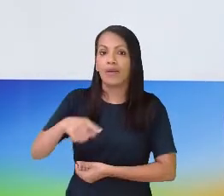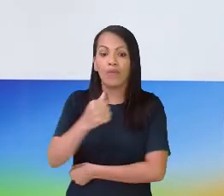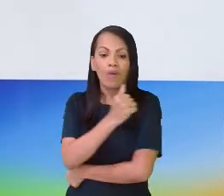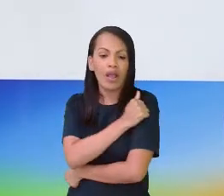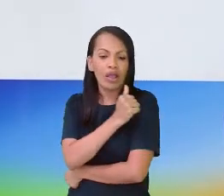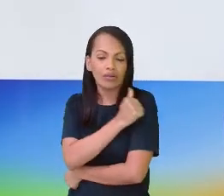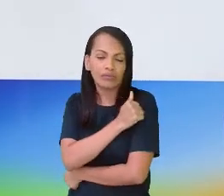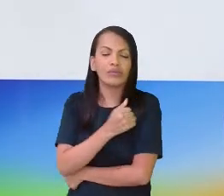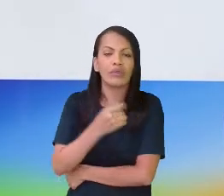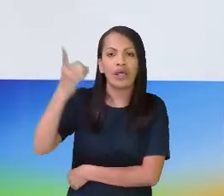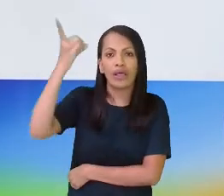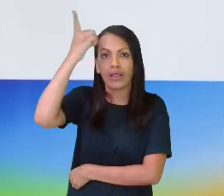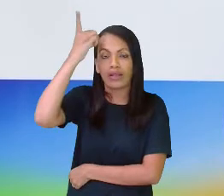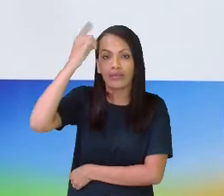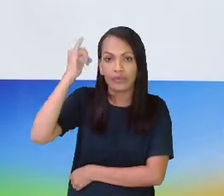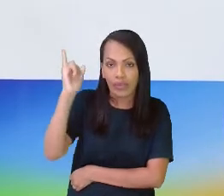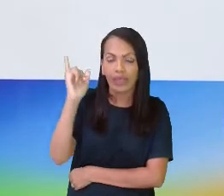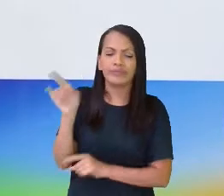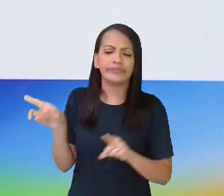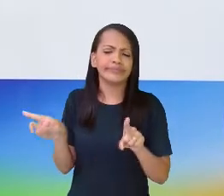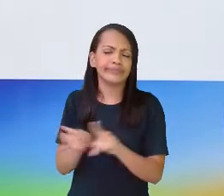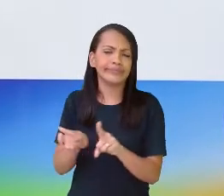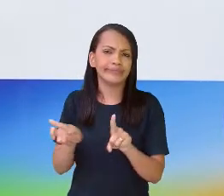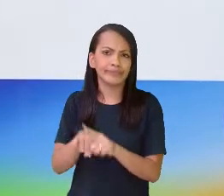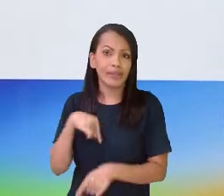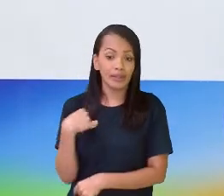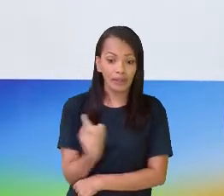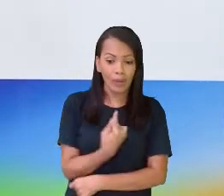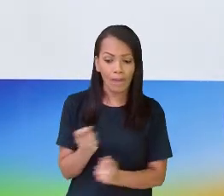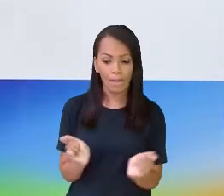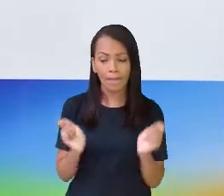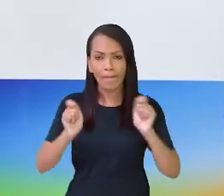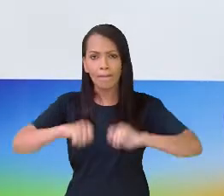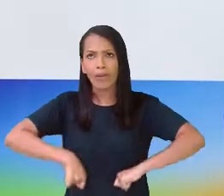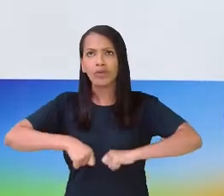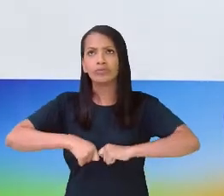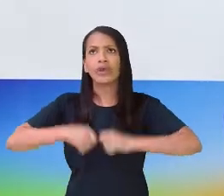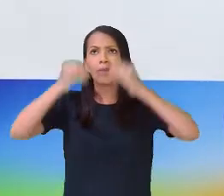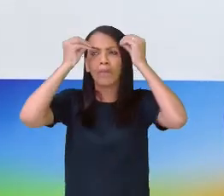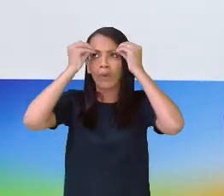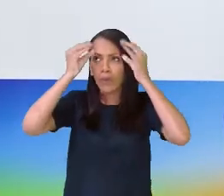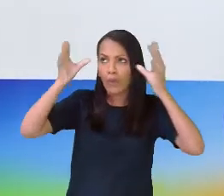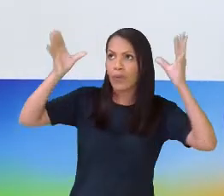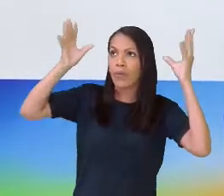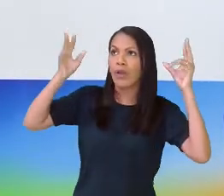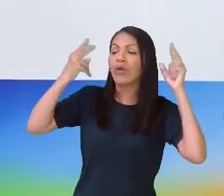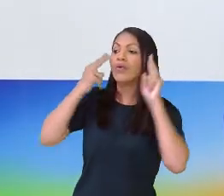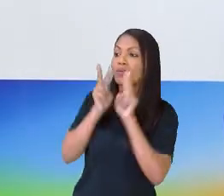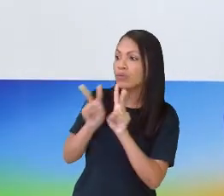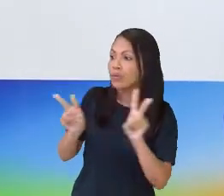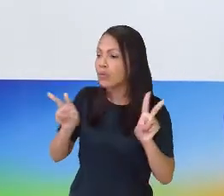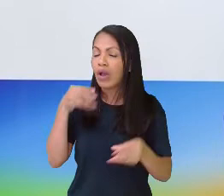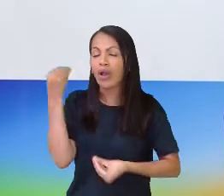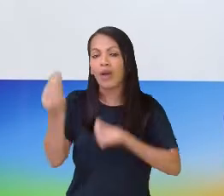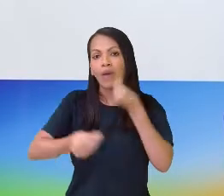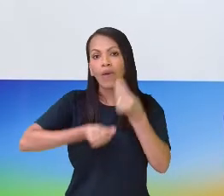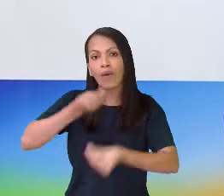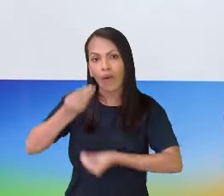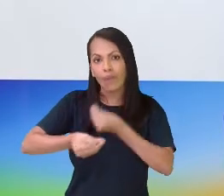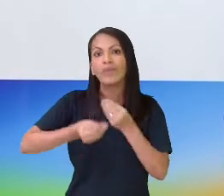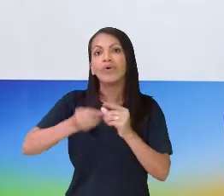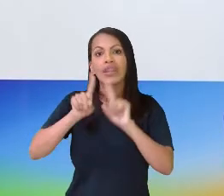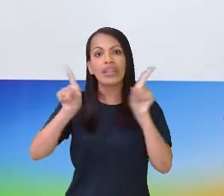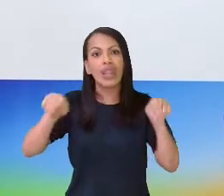deficiência intelectual, vai servir também para que a gente possa ampliar o nosso olhar para o desenvolvimento desse trabalho na sala